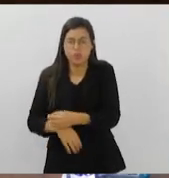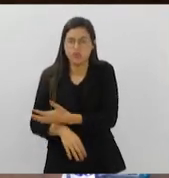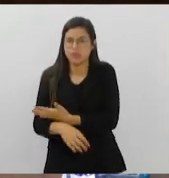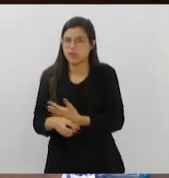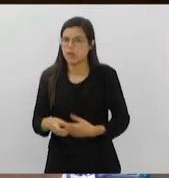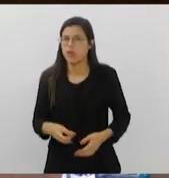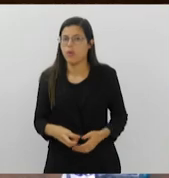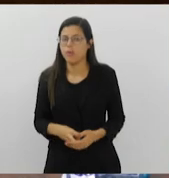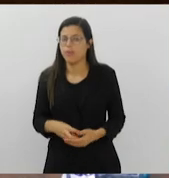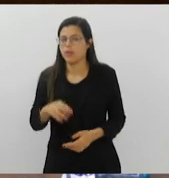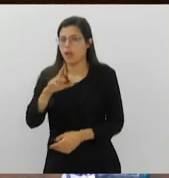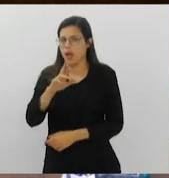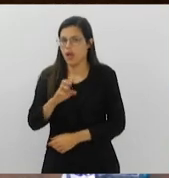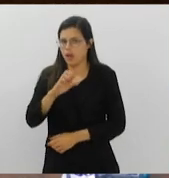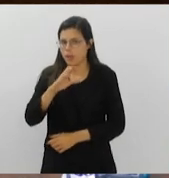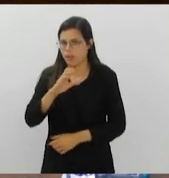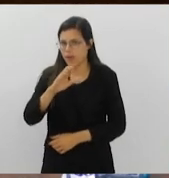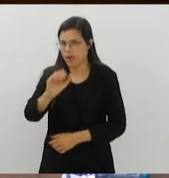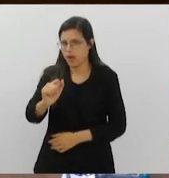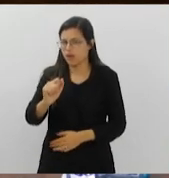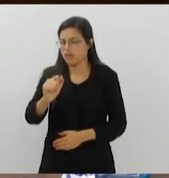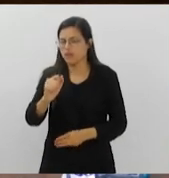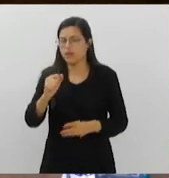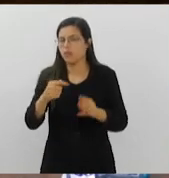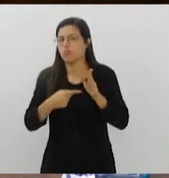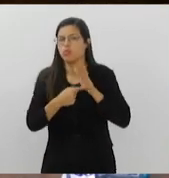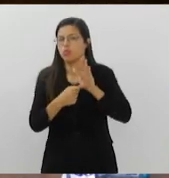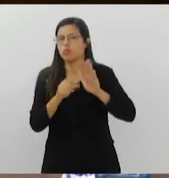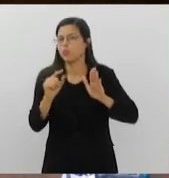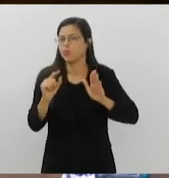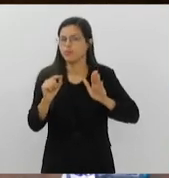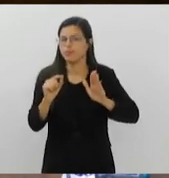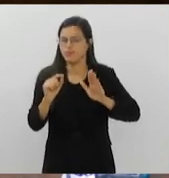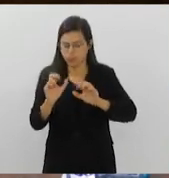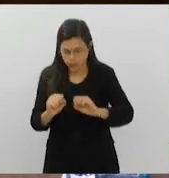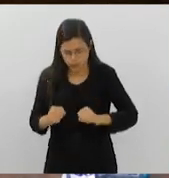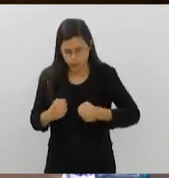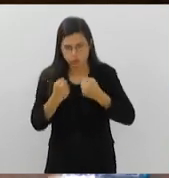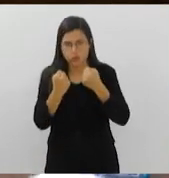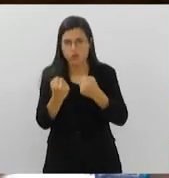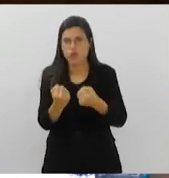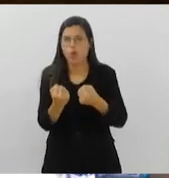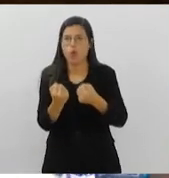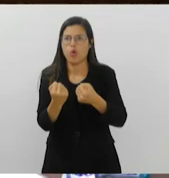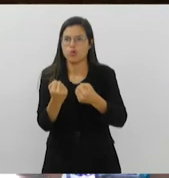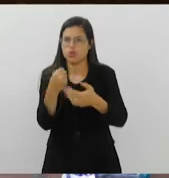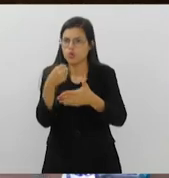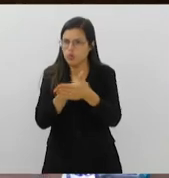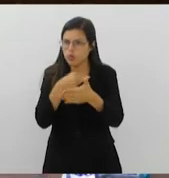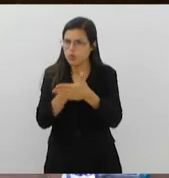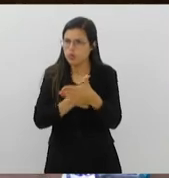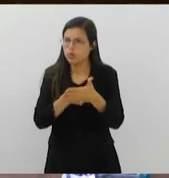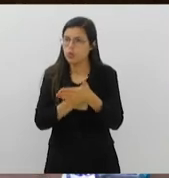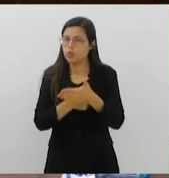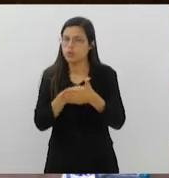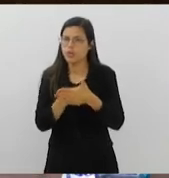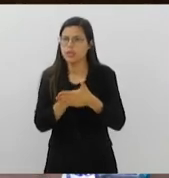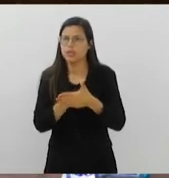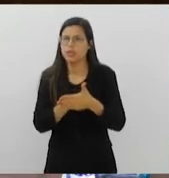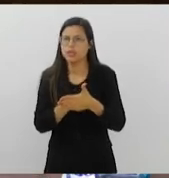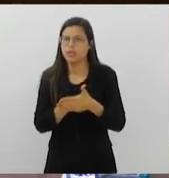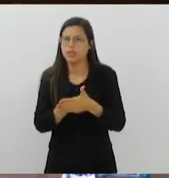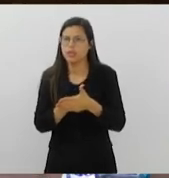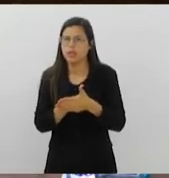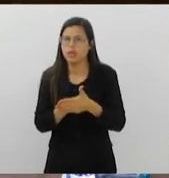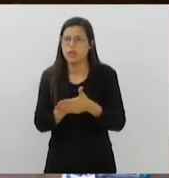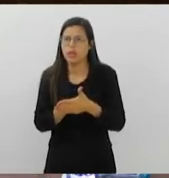a Rebeca, ela veio nos mostrar que com muita determinação e com muita luta, ela pressionou